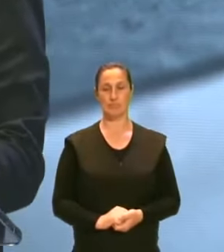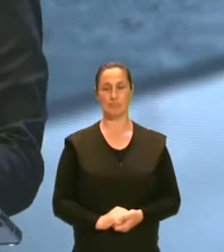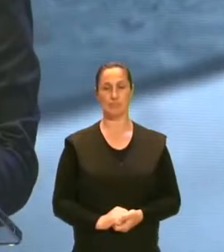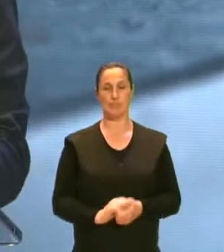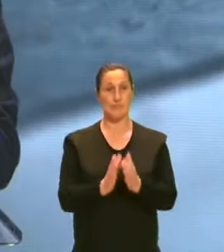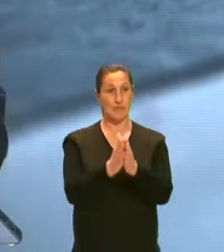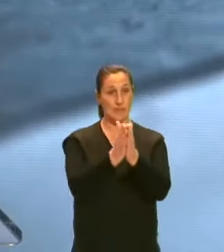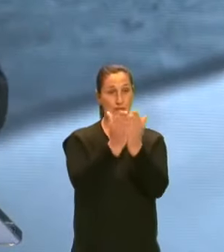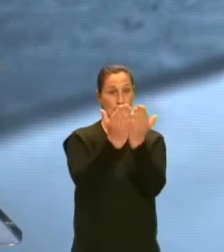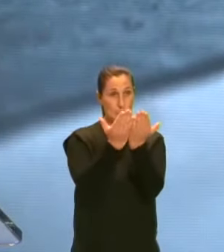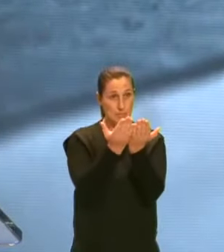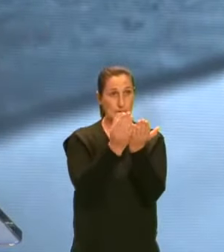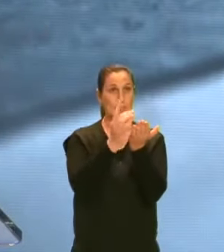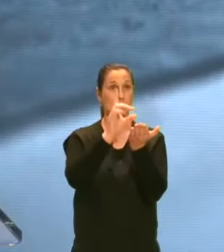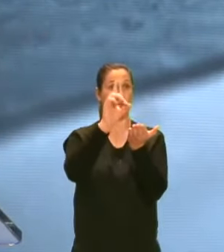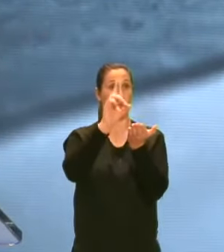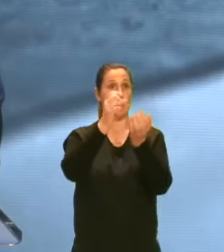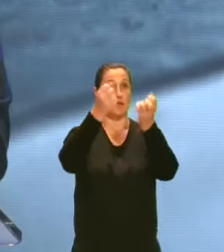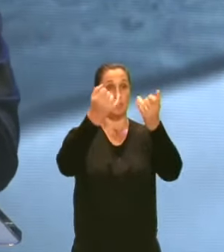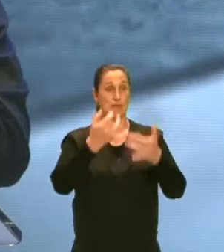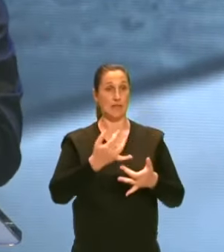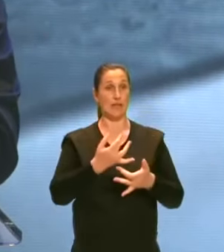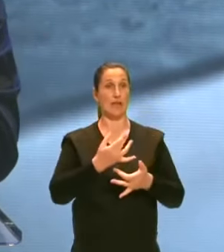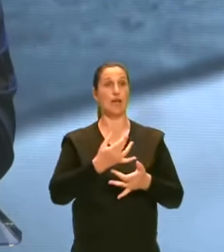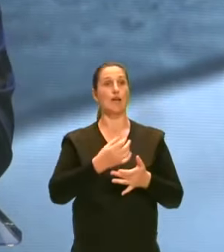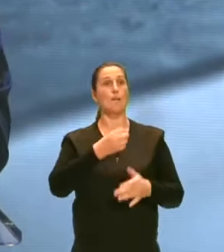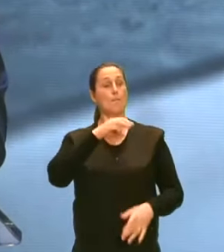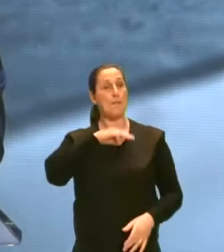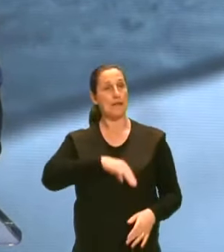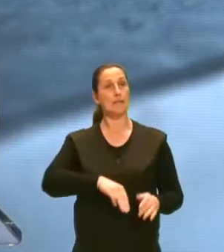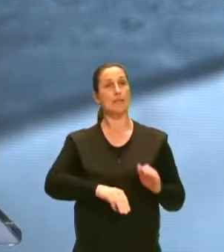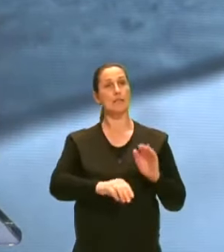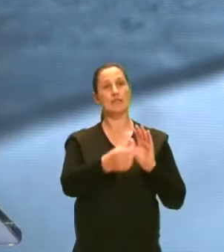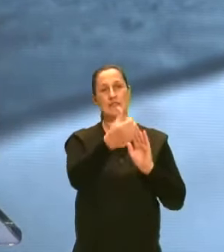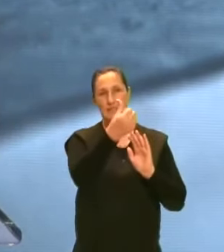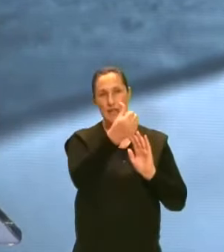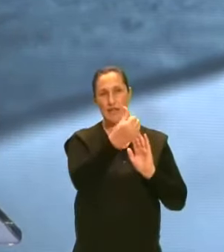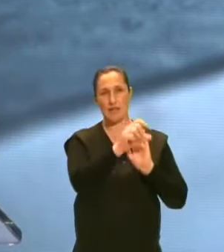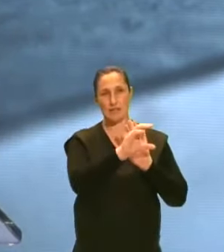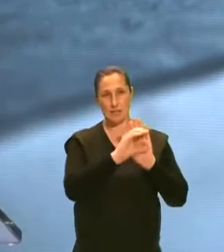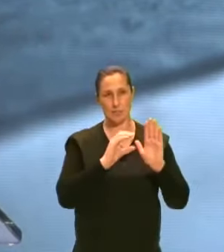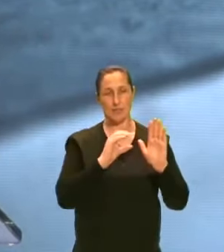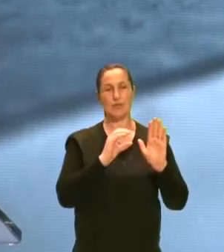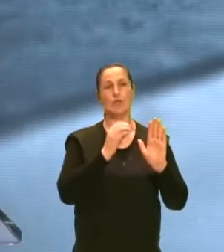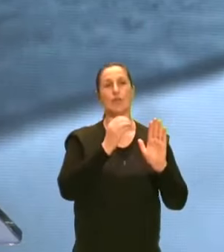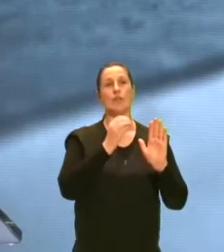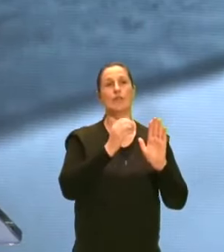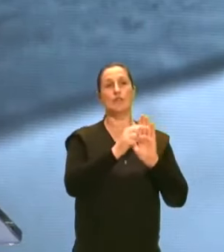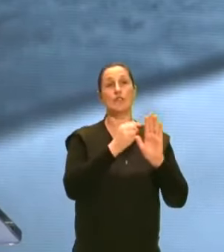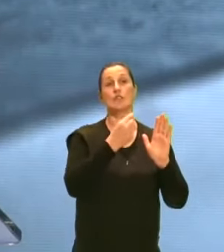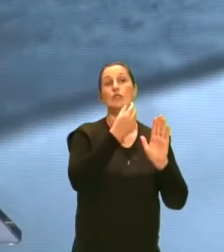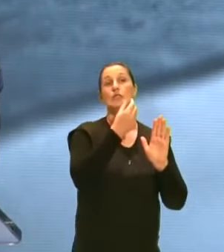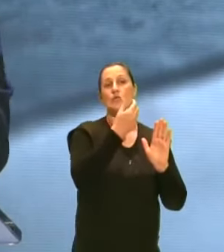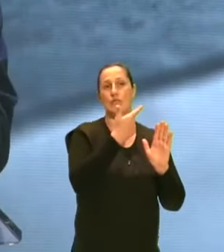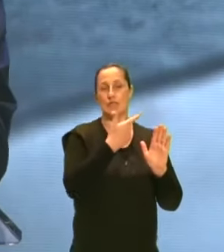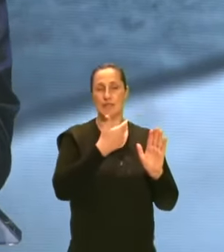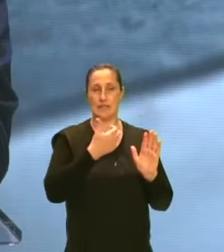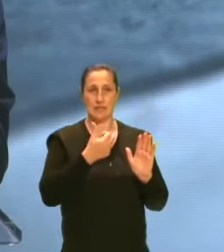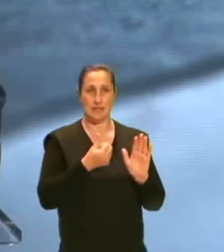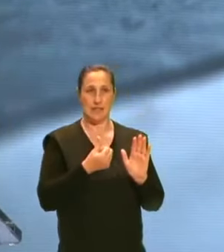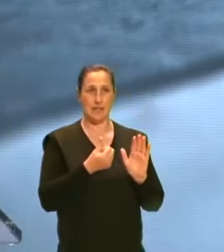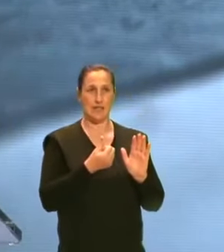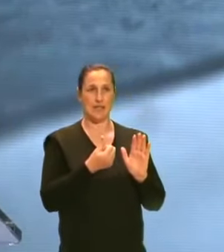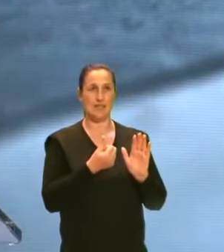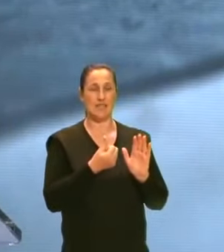A palavra de Deus vai dizer em Mateus 6,26, observem as aves dos céus, não semeiam, nem colhem, nem armazenam em celeiros, contudo o